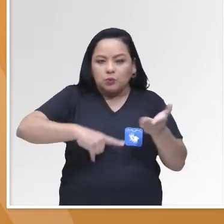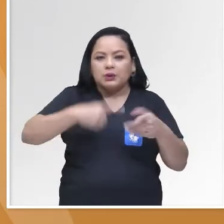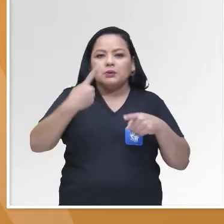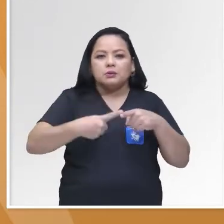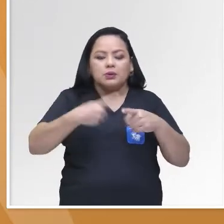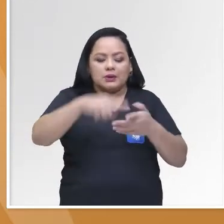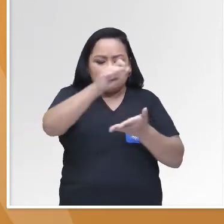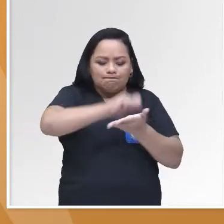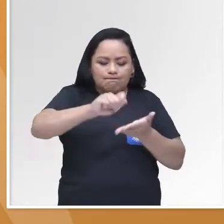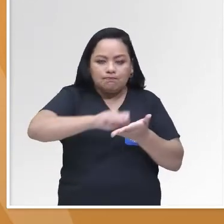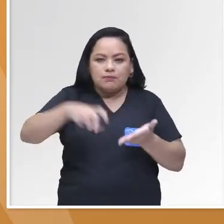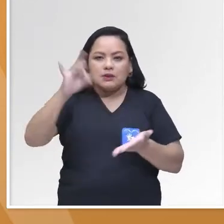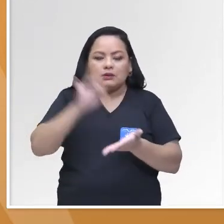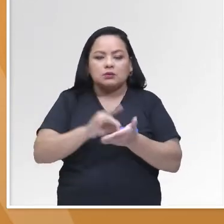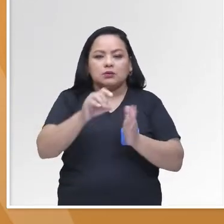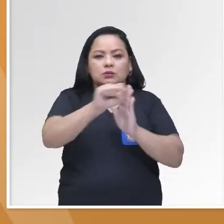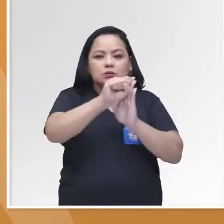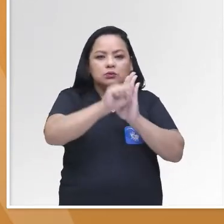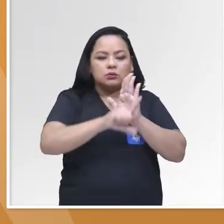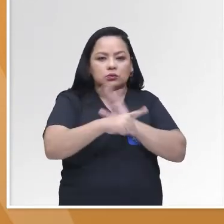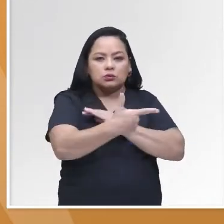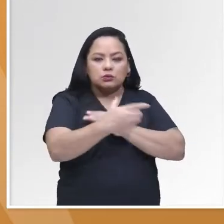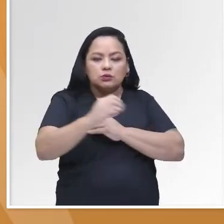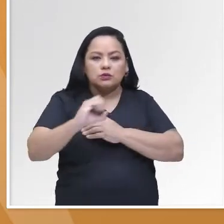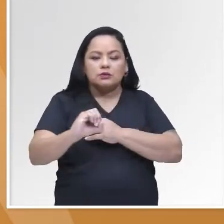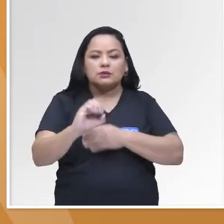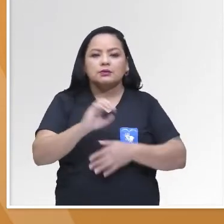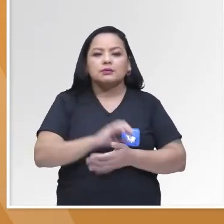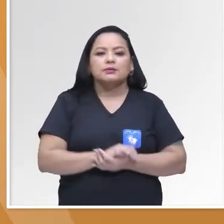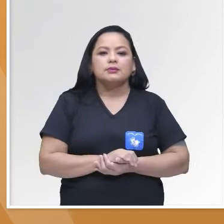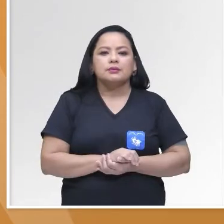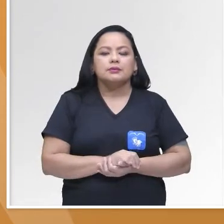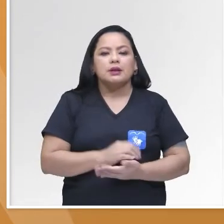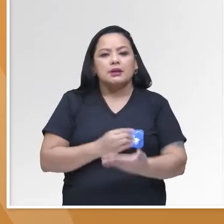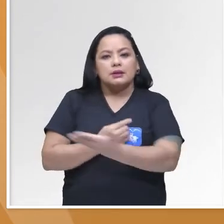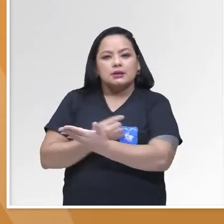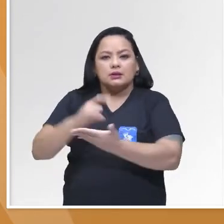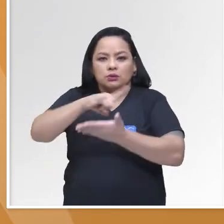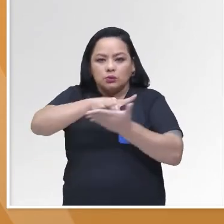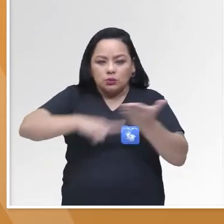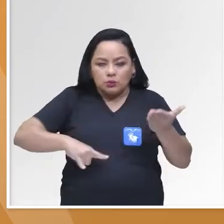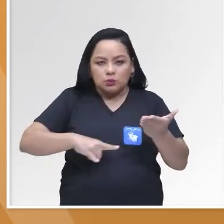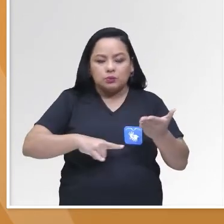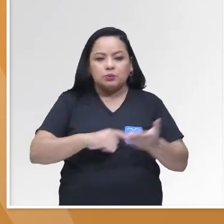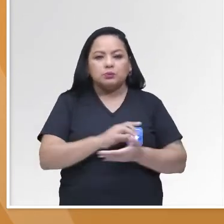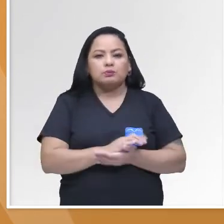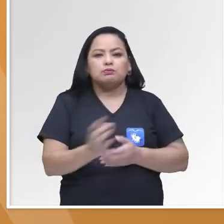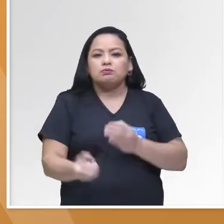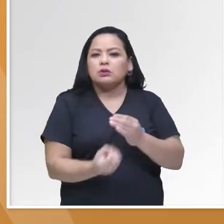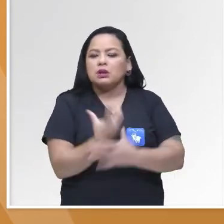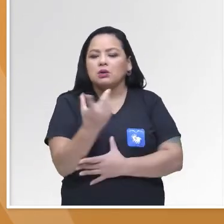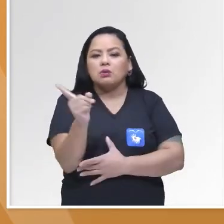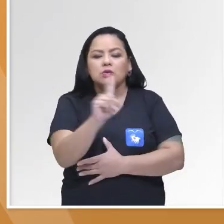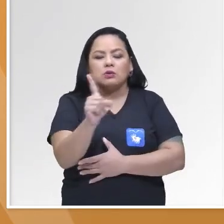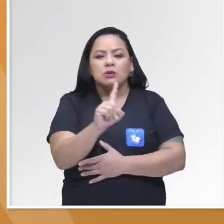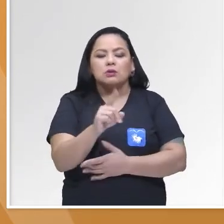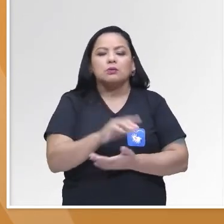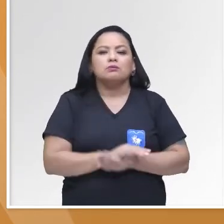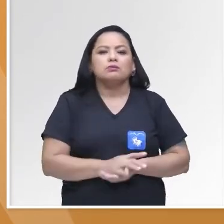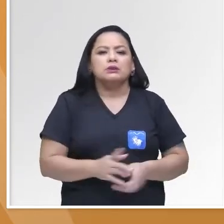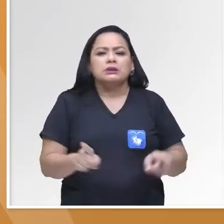redigido, sim, no século XX, esse documento ele não criou e